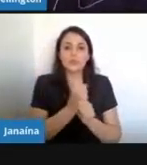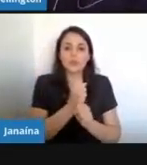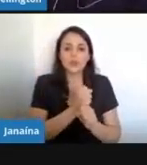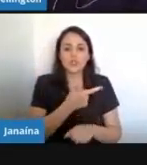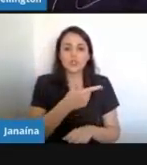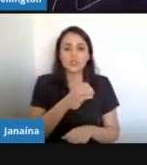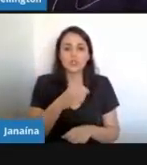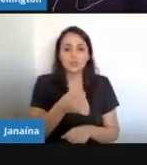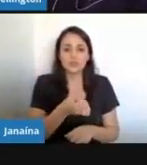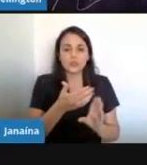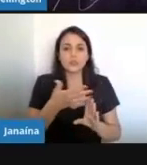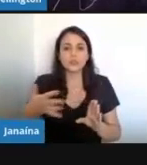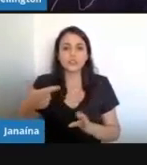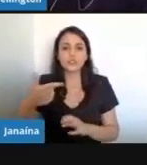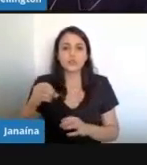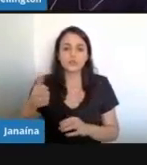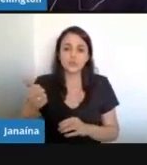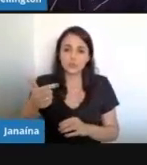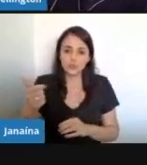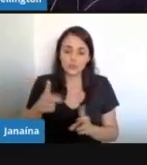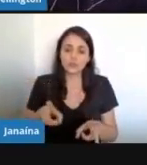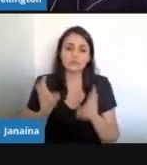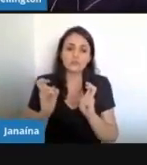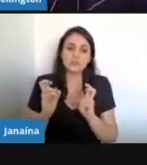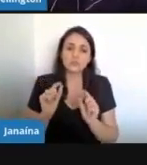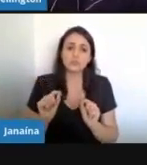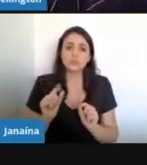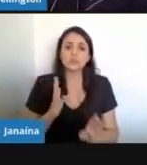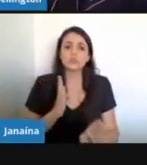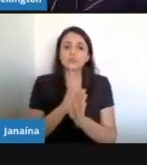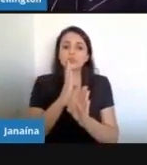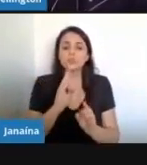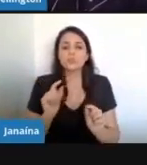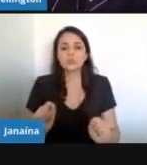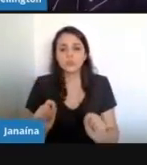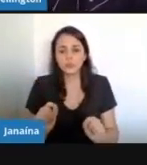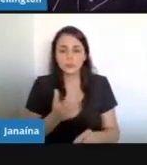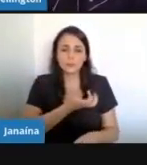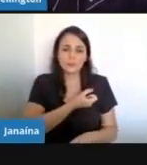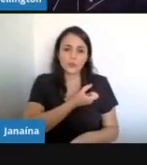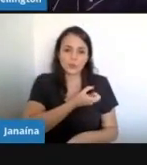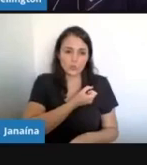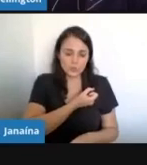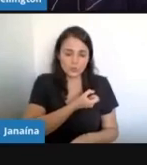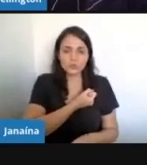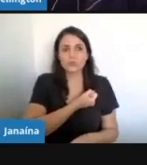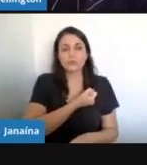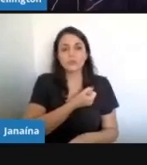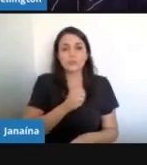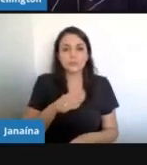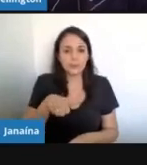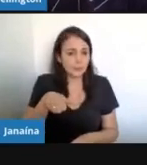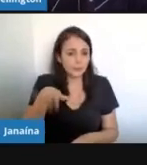2012. Onde também a gente observa uma taxa, né, uma